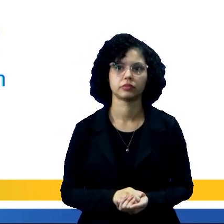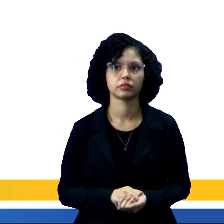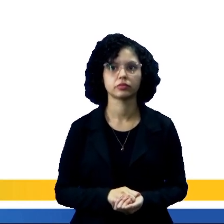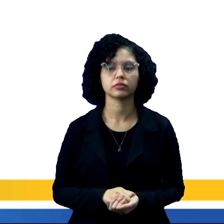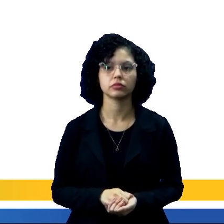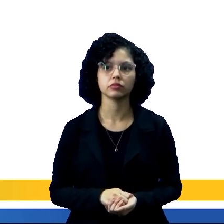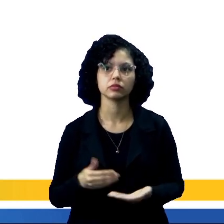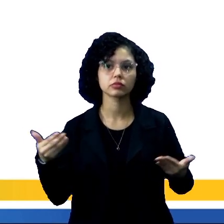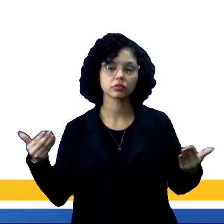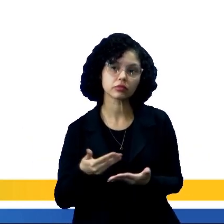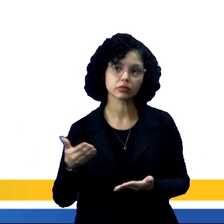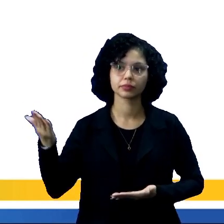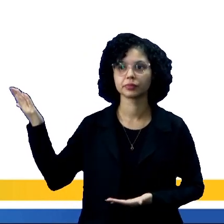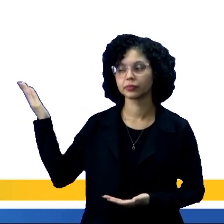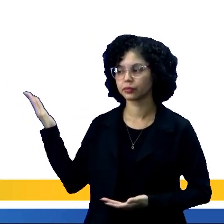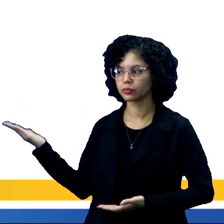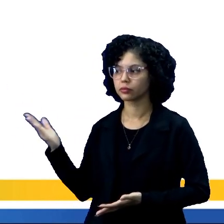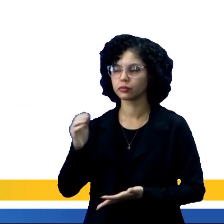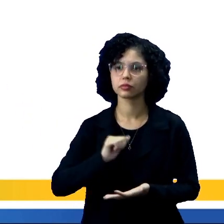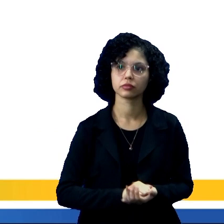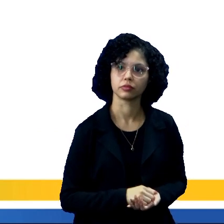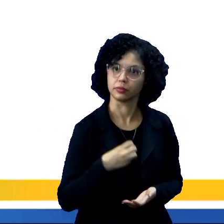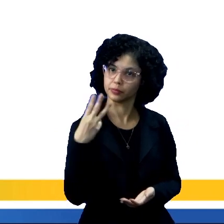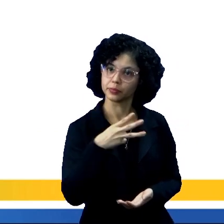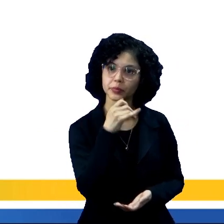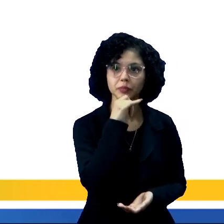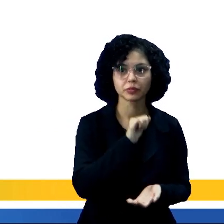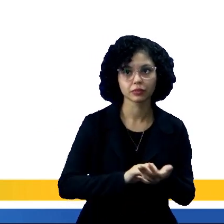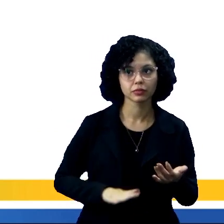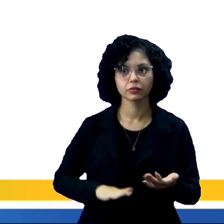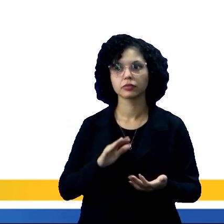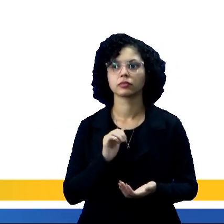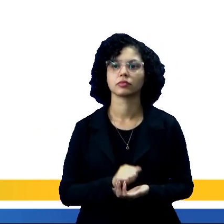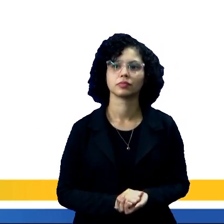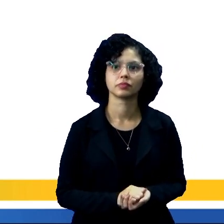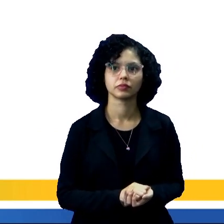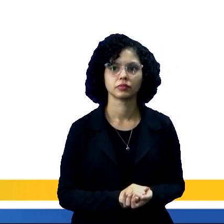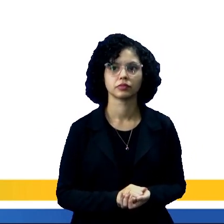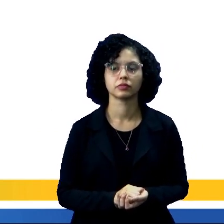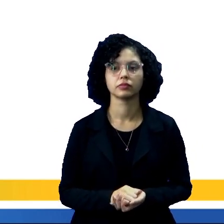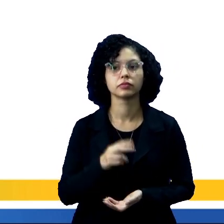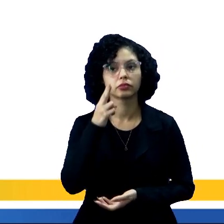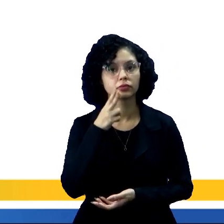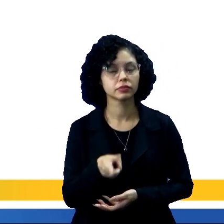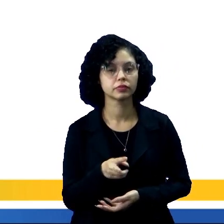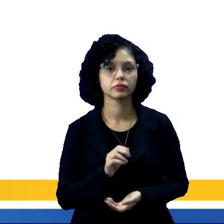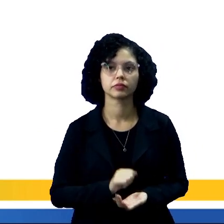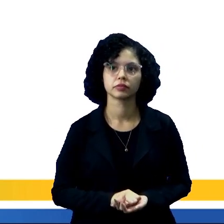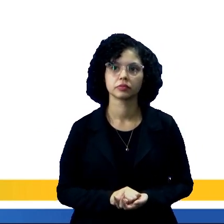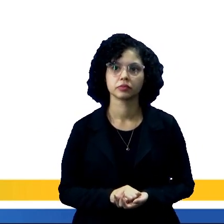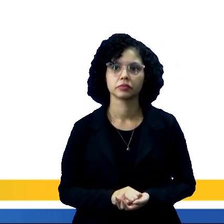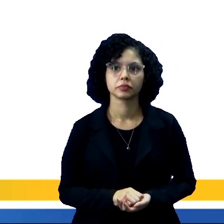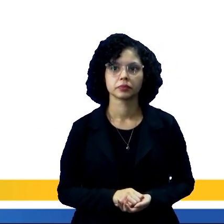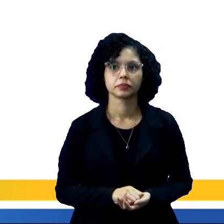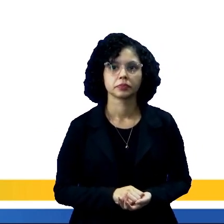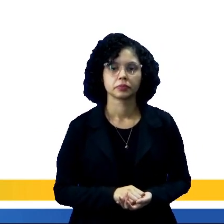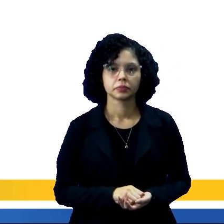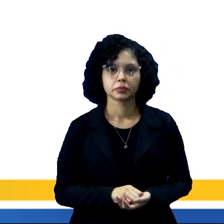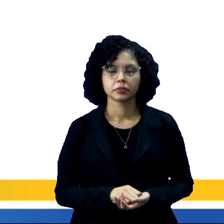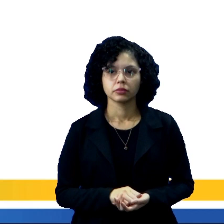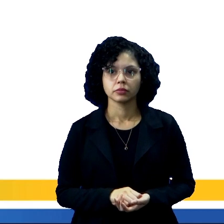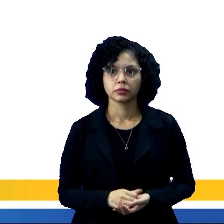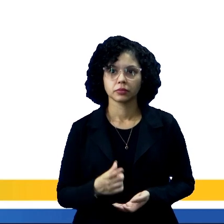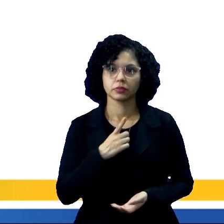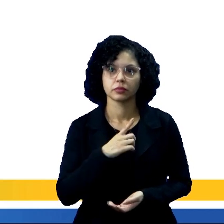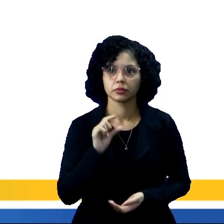Então, vejamos agora um terceiro exercitando. Examine o esquema. Então, olha aí. Nós